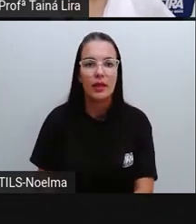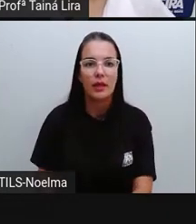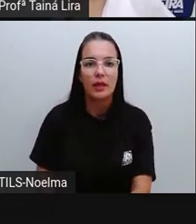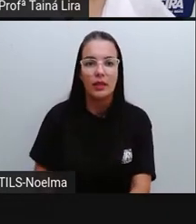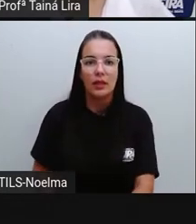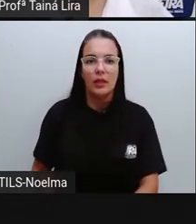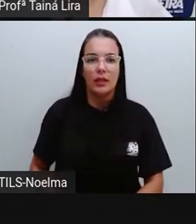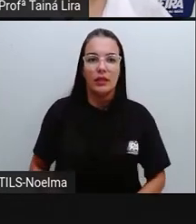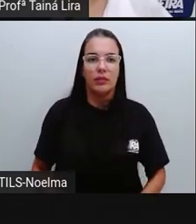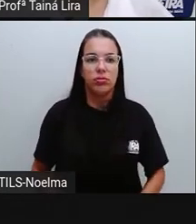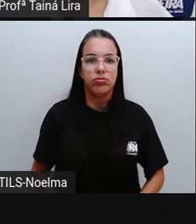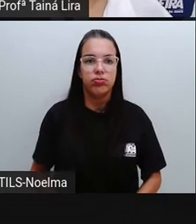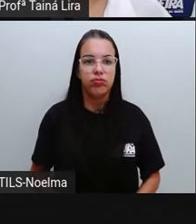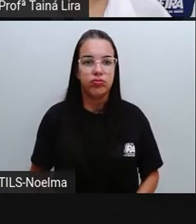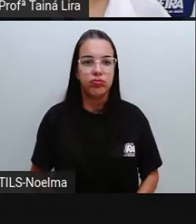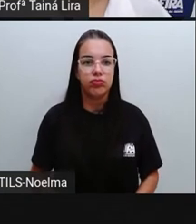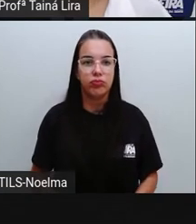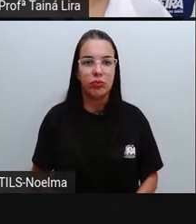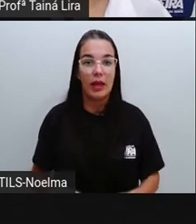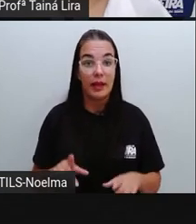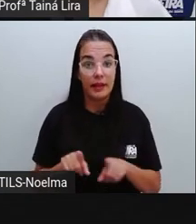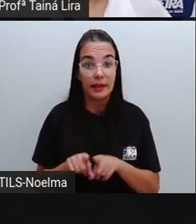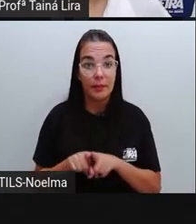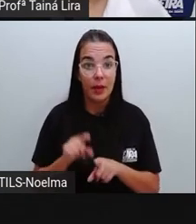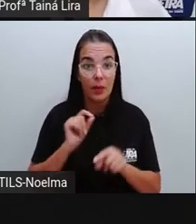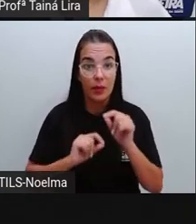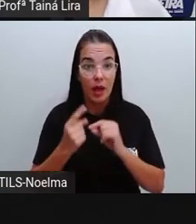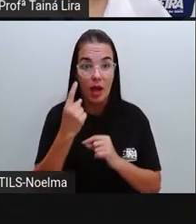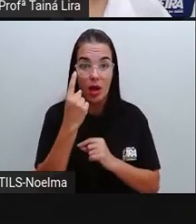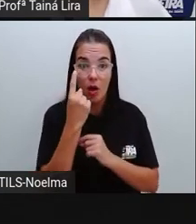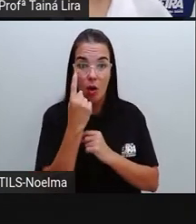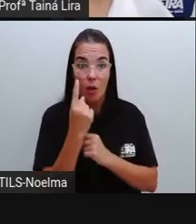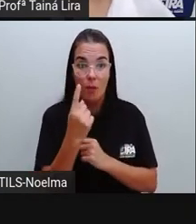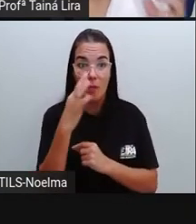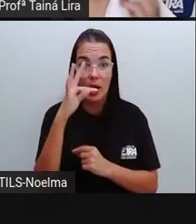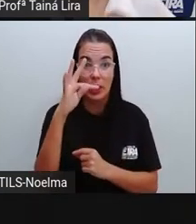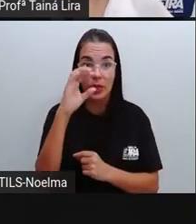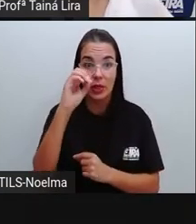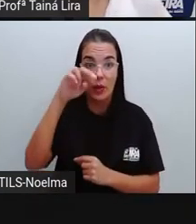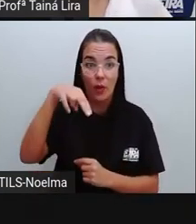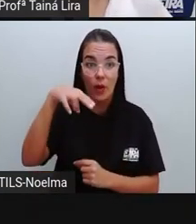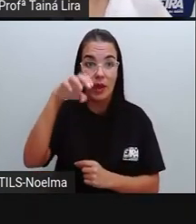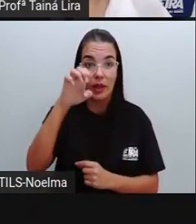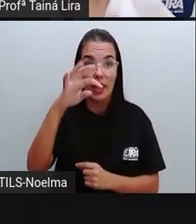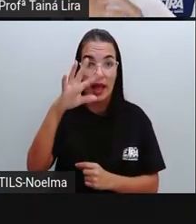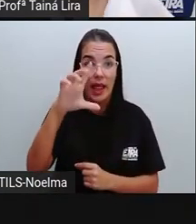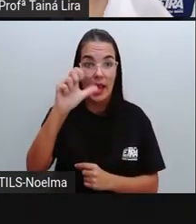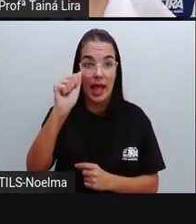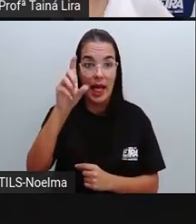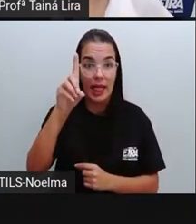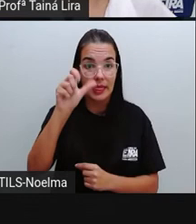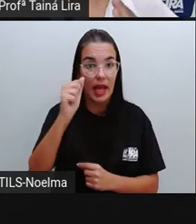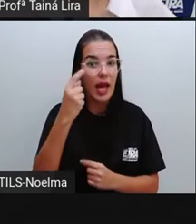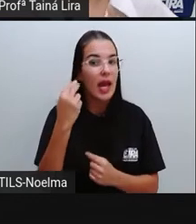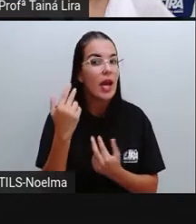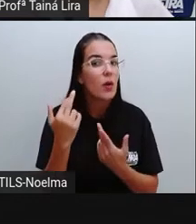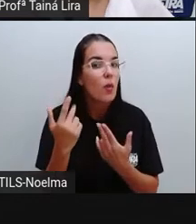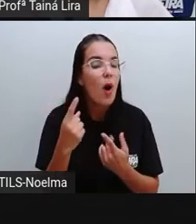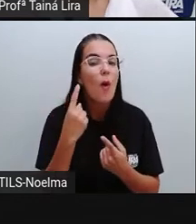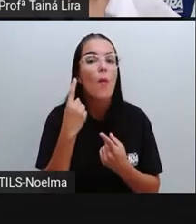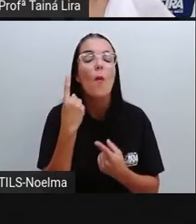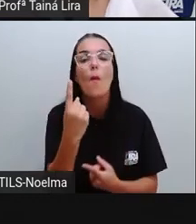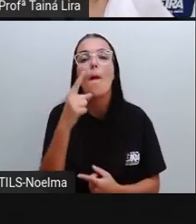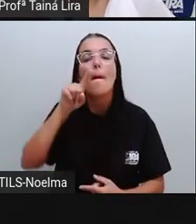Olha lá. Levando em consideração que uma tonelada é igual a 1.000 quilos, a Pro já falou sobre isso aqui, né? Que uma